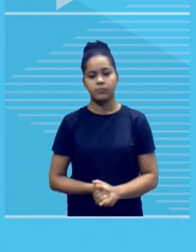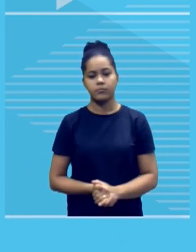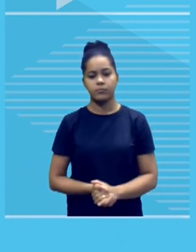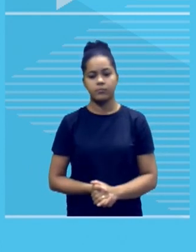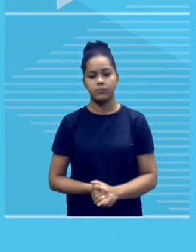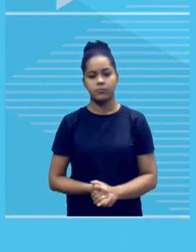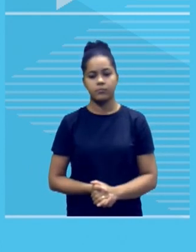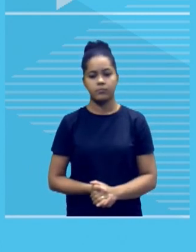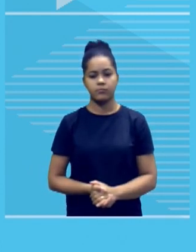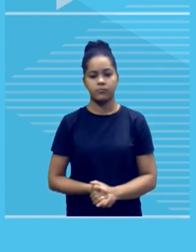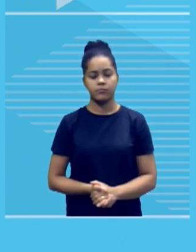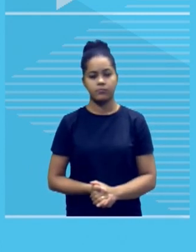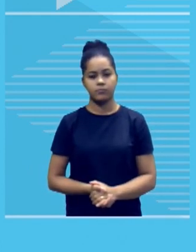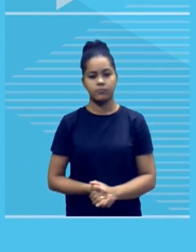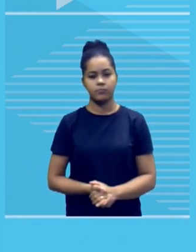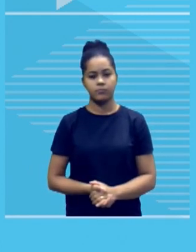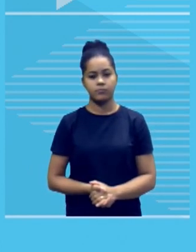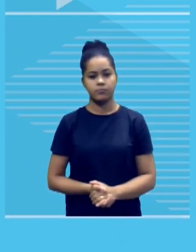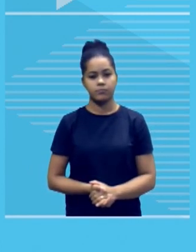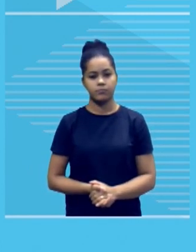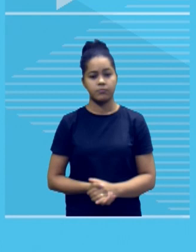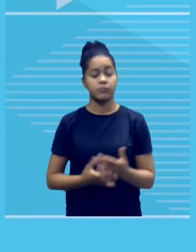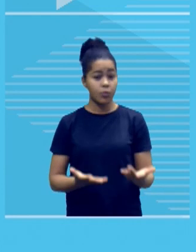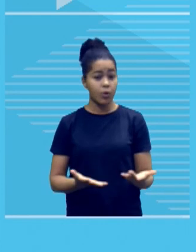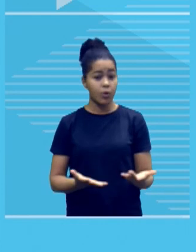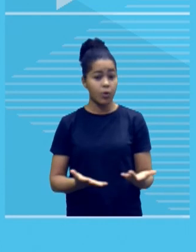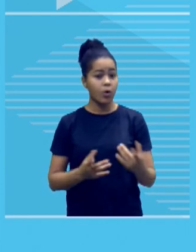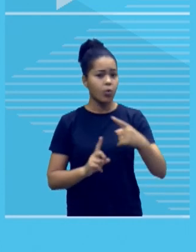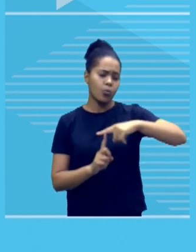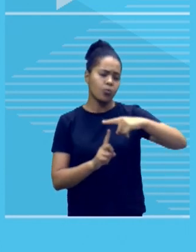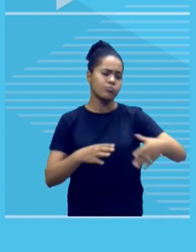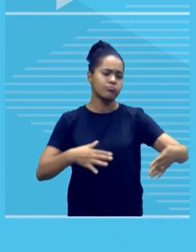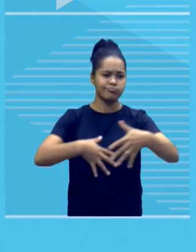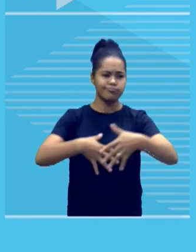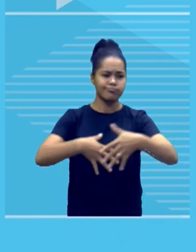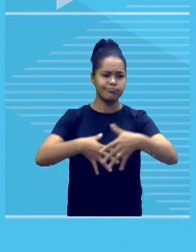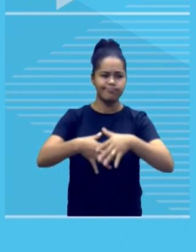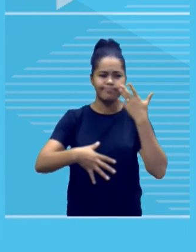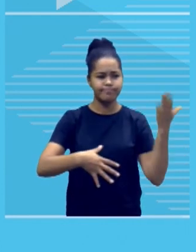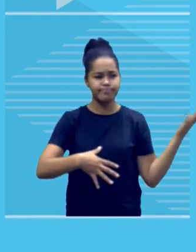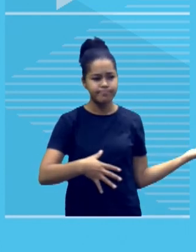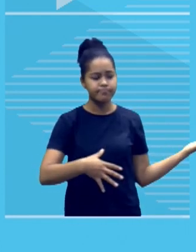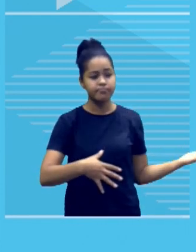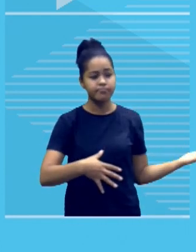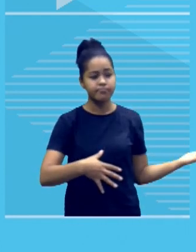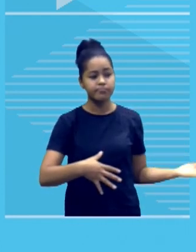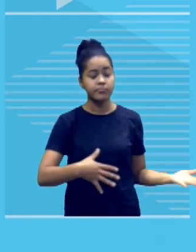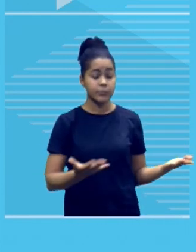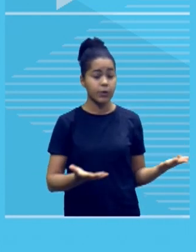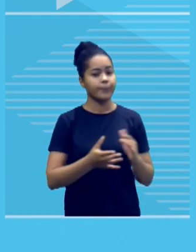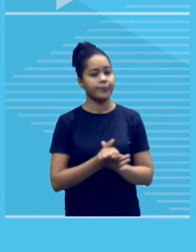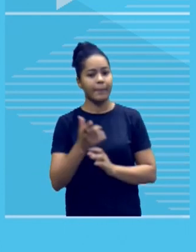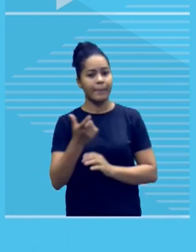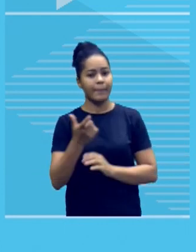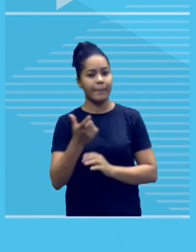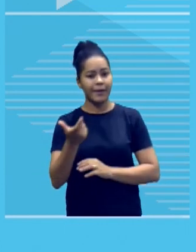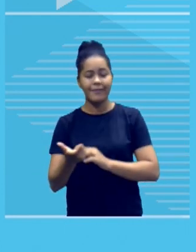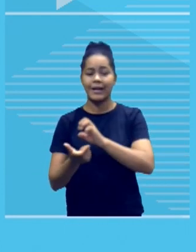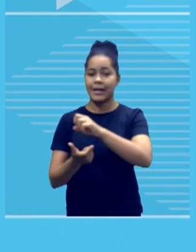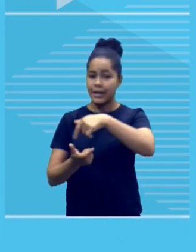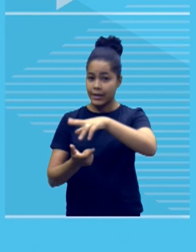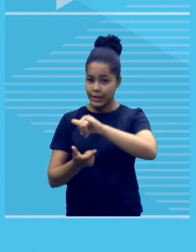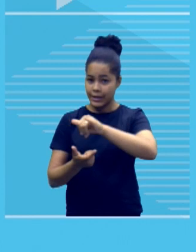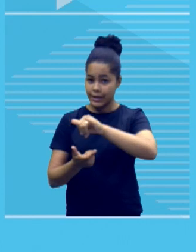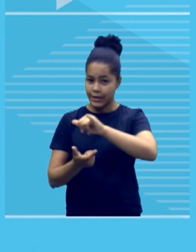isômeros Mas qual o tipo de isomeria Pessoal veja que ele falou em equilíbrio colocou o exemplo